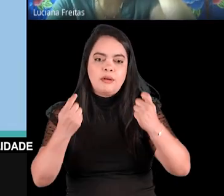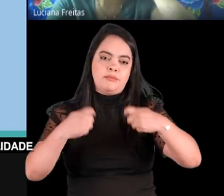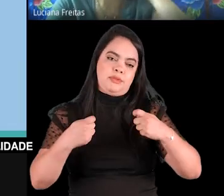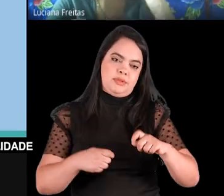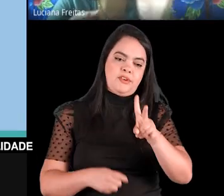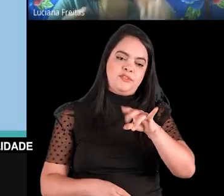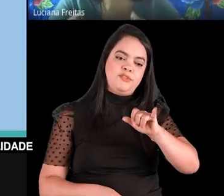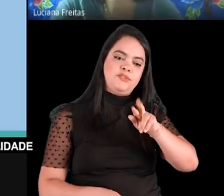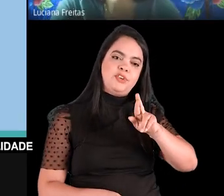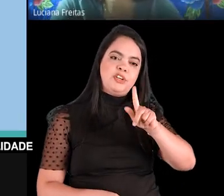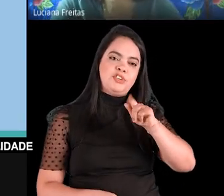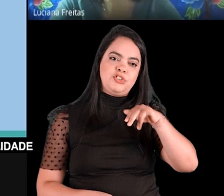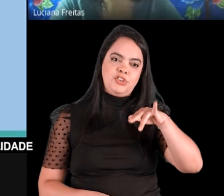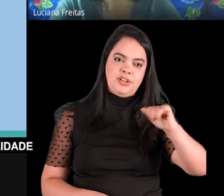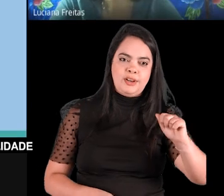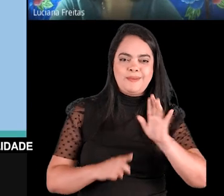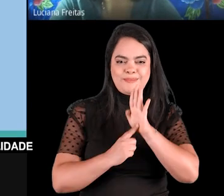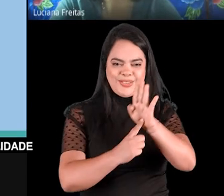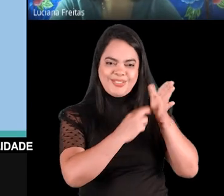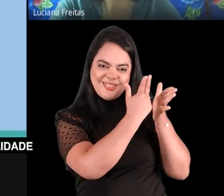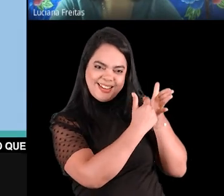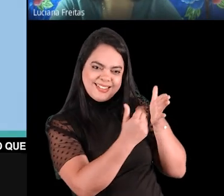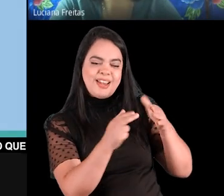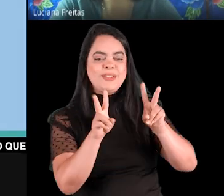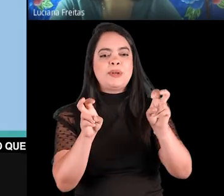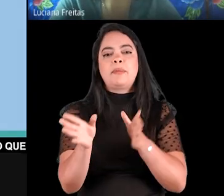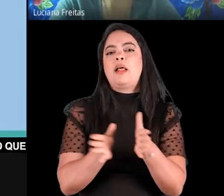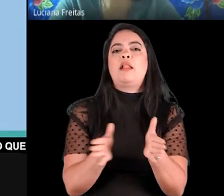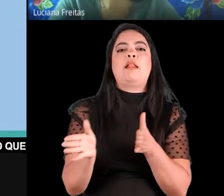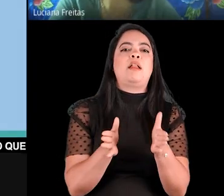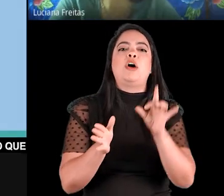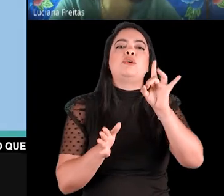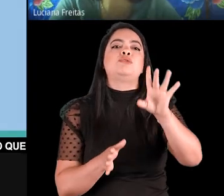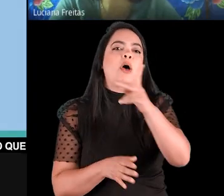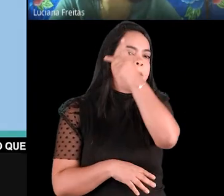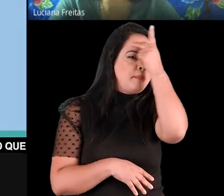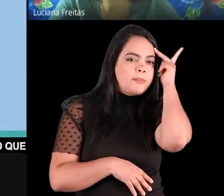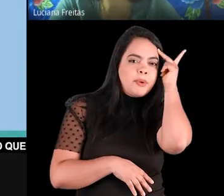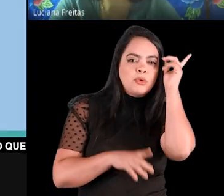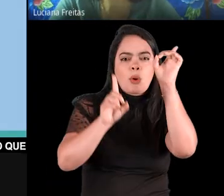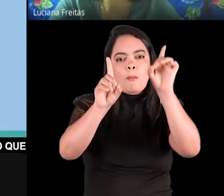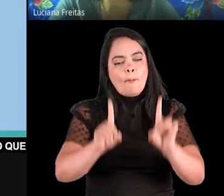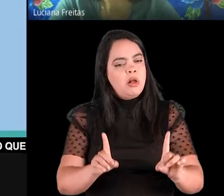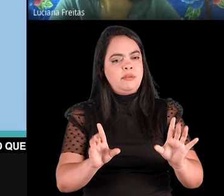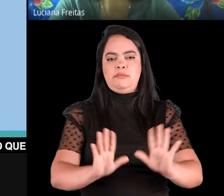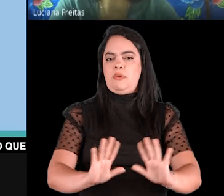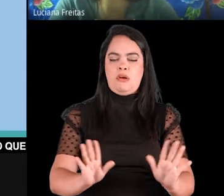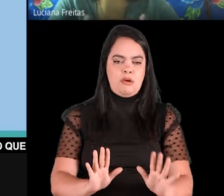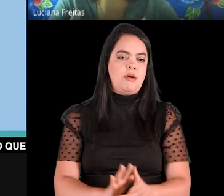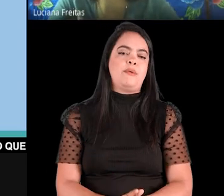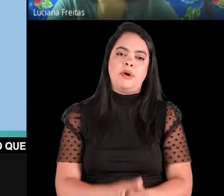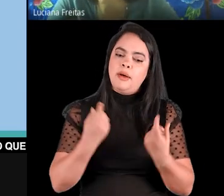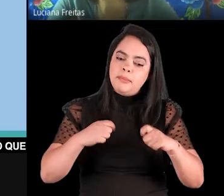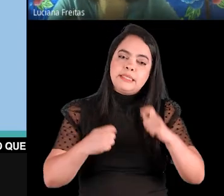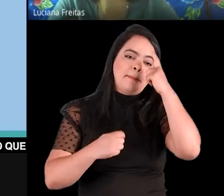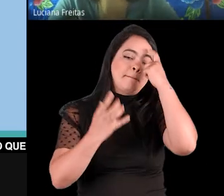Virgínia fala lá nas charges, né? Que a acessibilidade não é pensar só na pessoa com deficiência, né? É o pensar